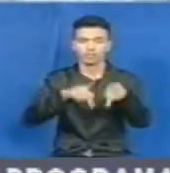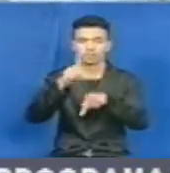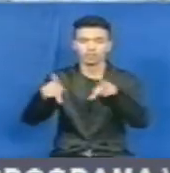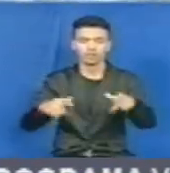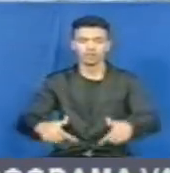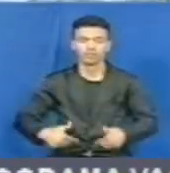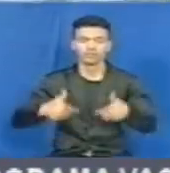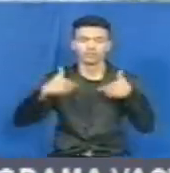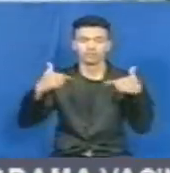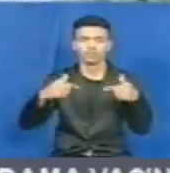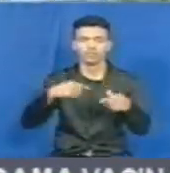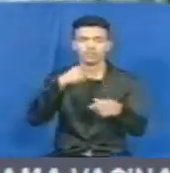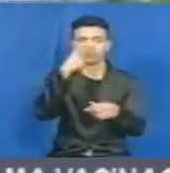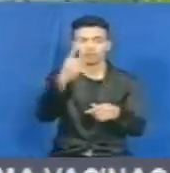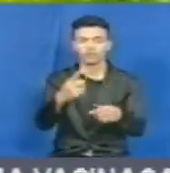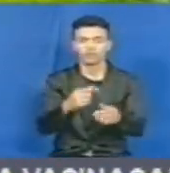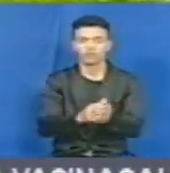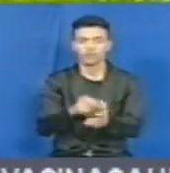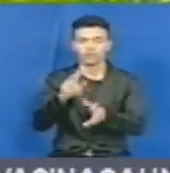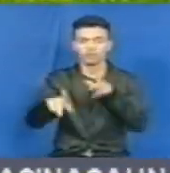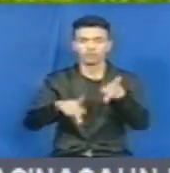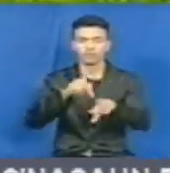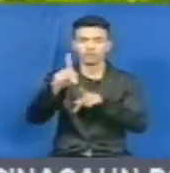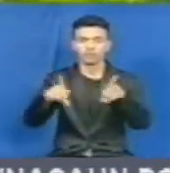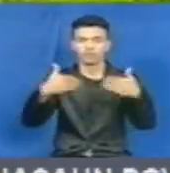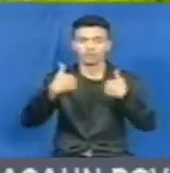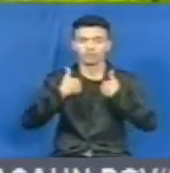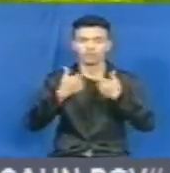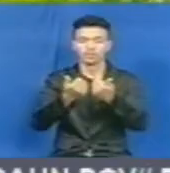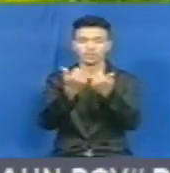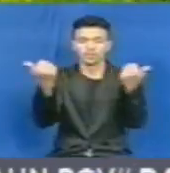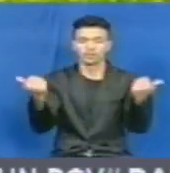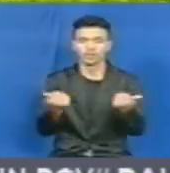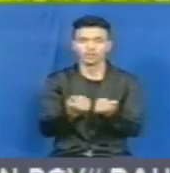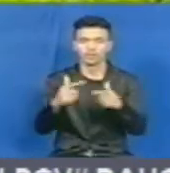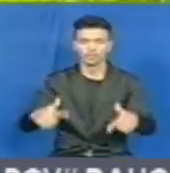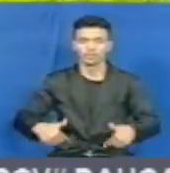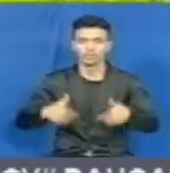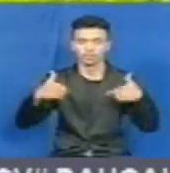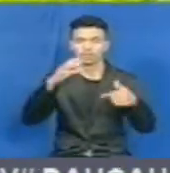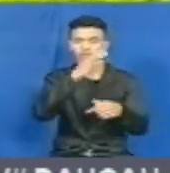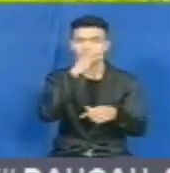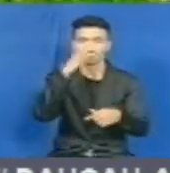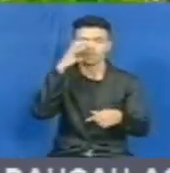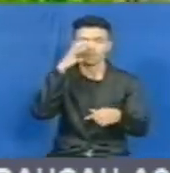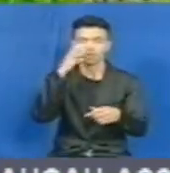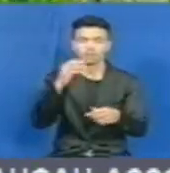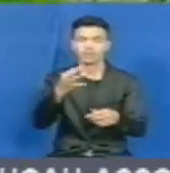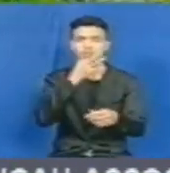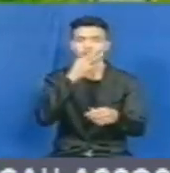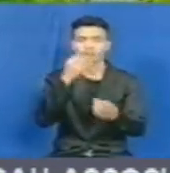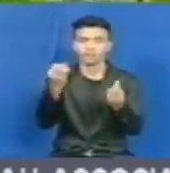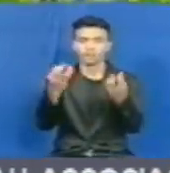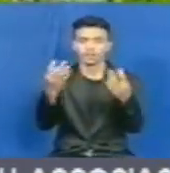Niomoris. Francisco Soares informa, comunidade e aldeia Orema, maioria mori sua vida agricultura, no ia produto